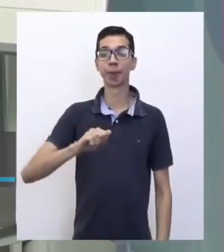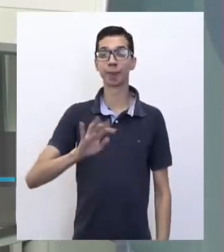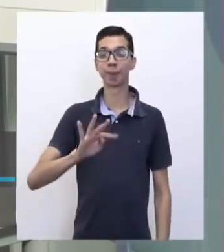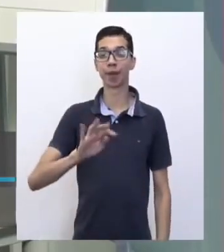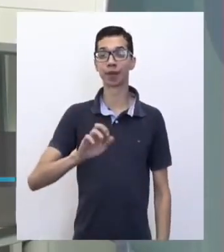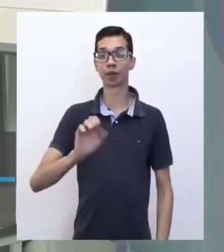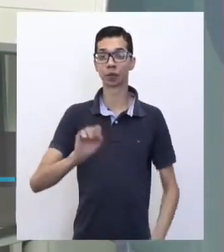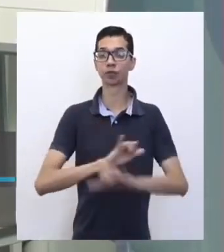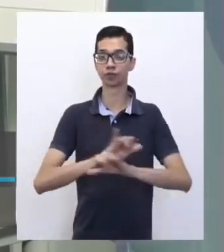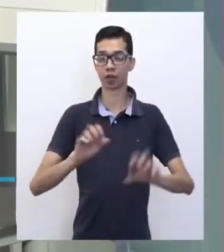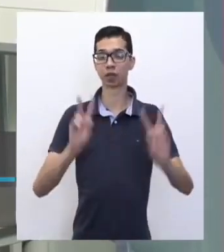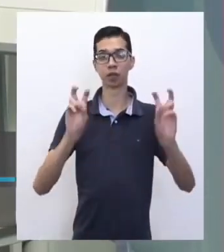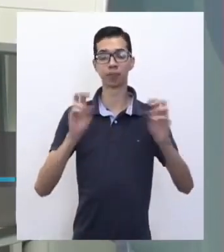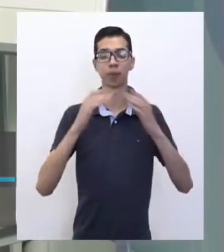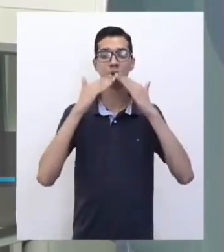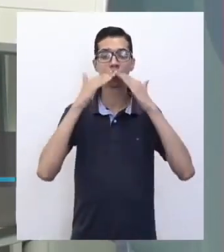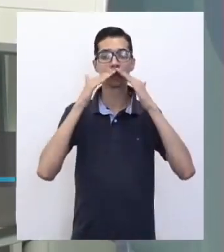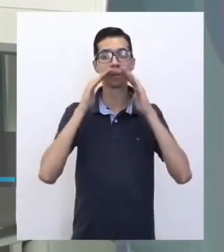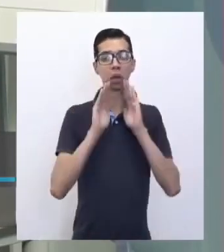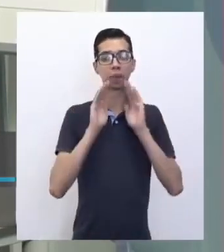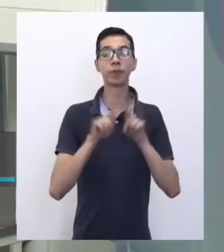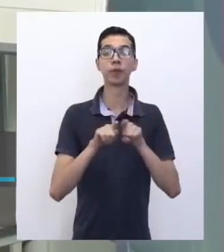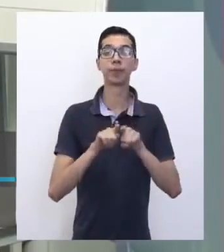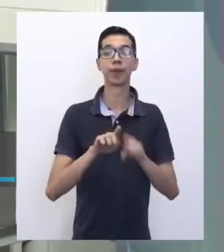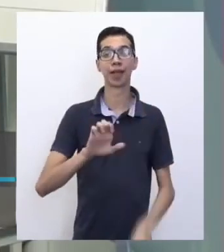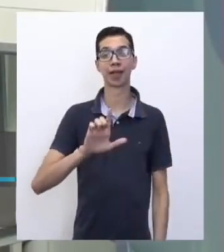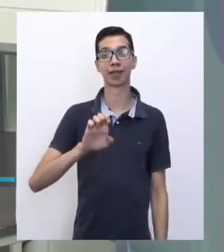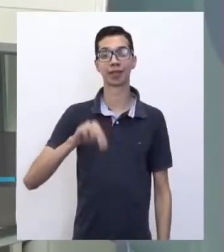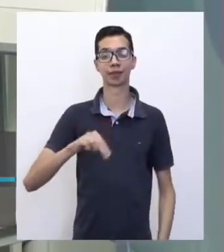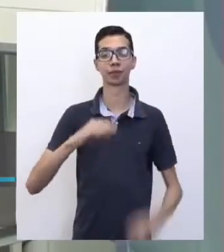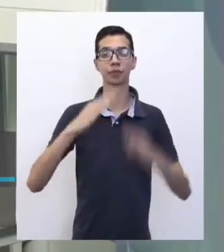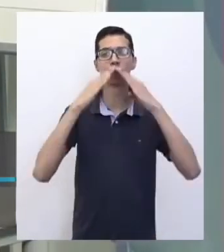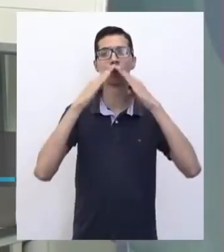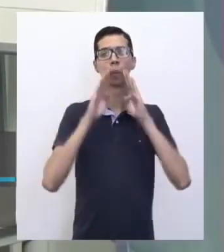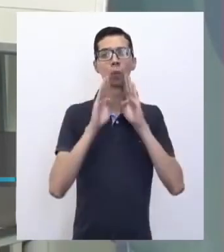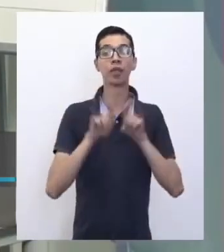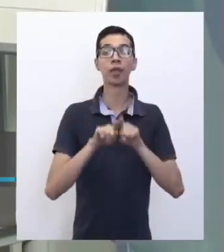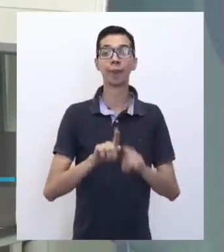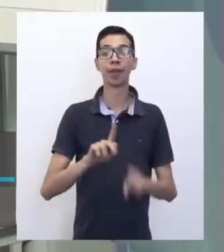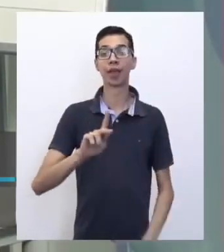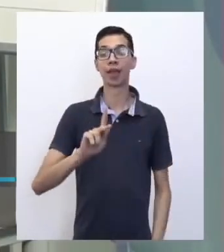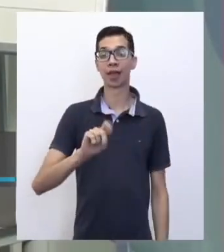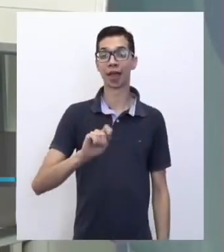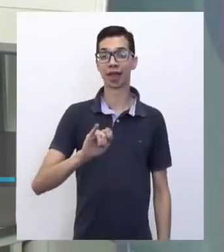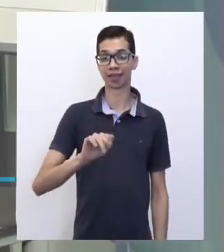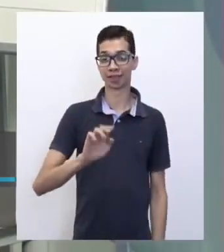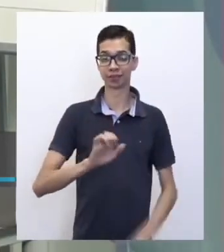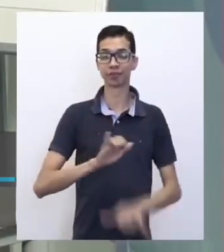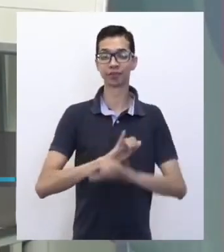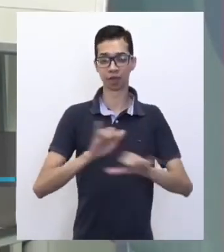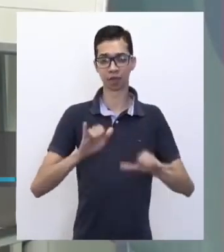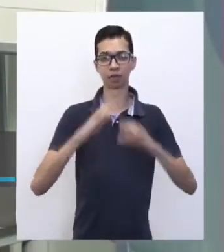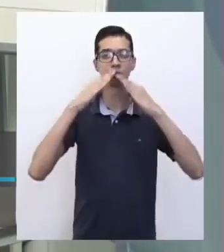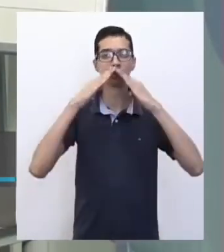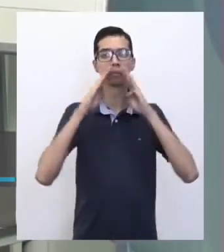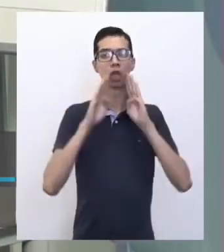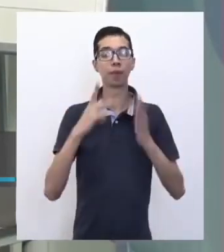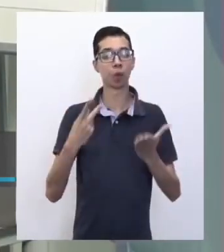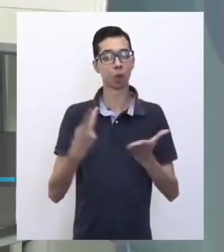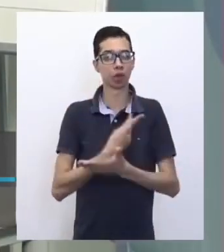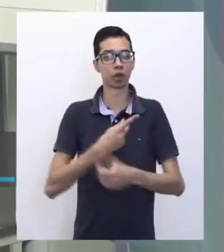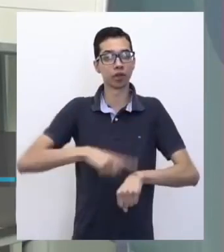dramático. A Ellen, teatro dramático. O Kaique, um drama gerado na hora da atuação.